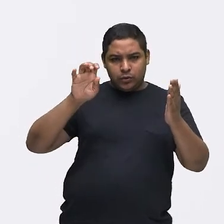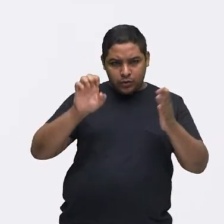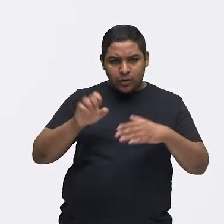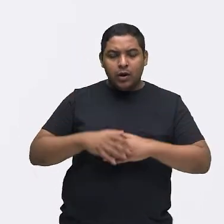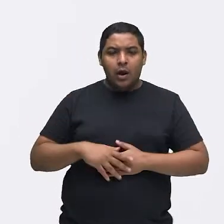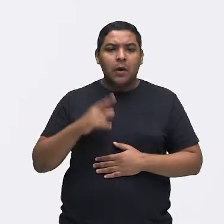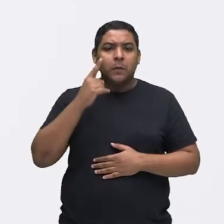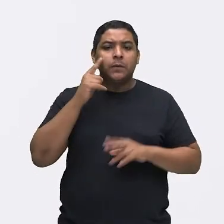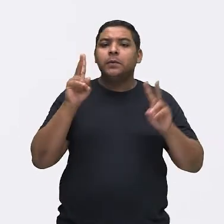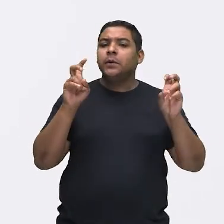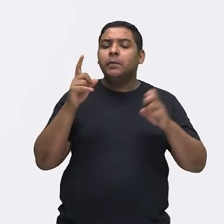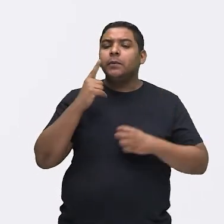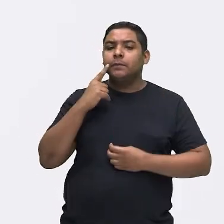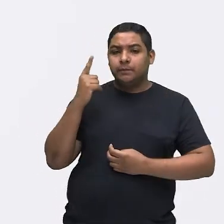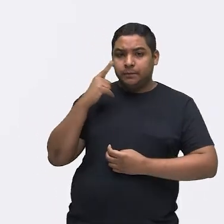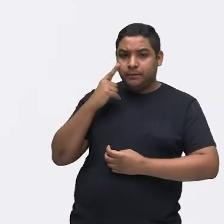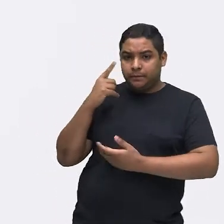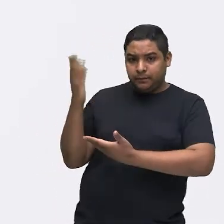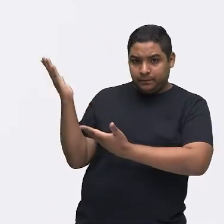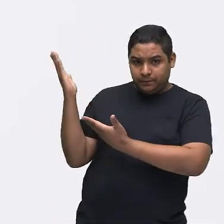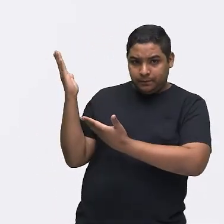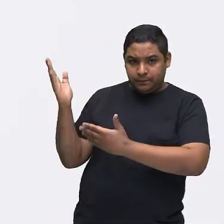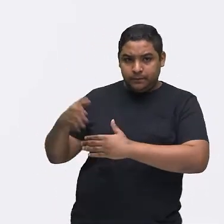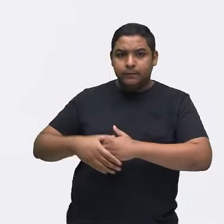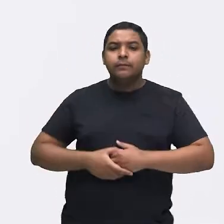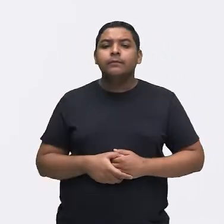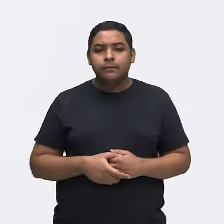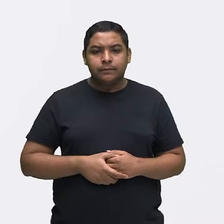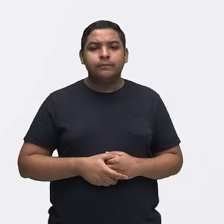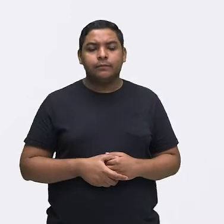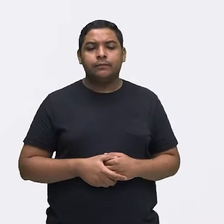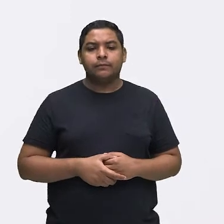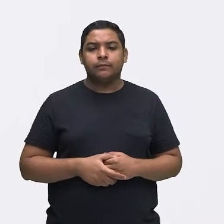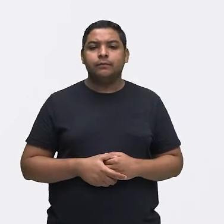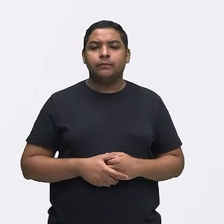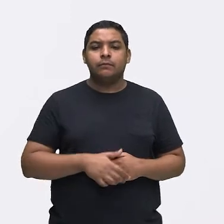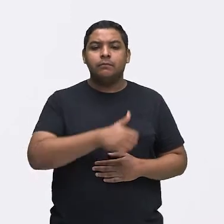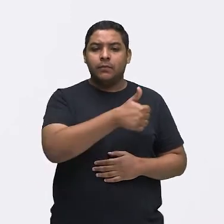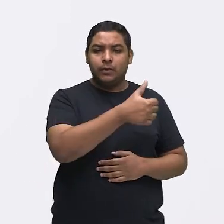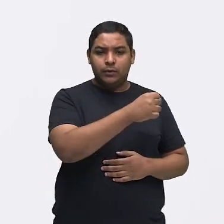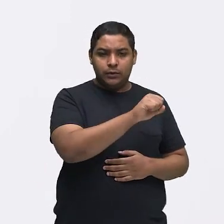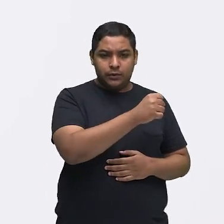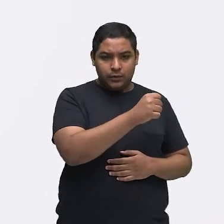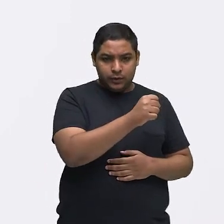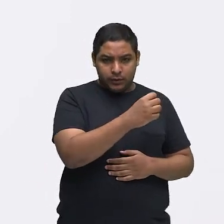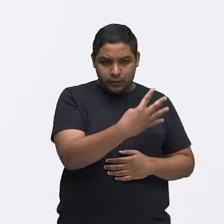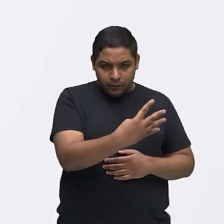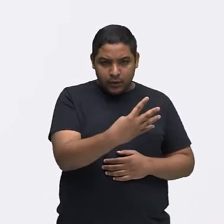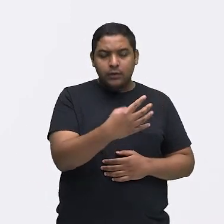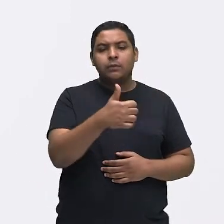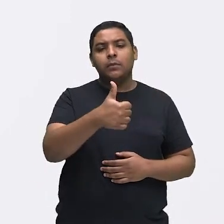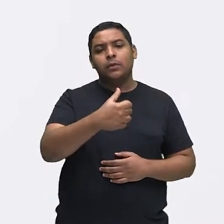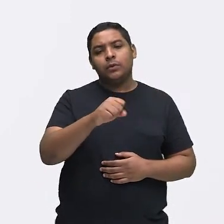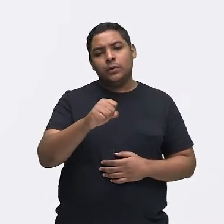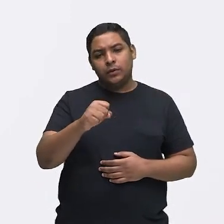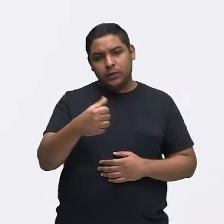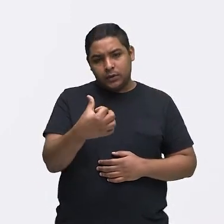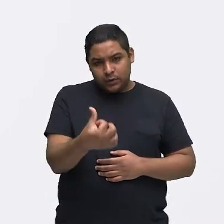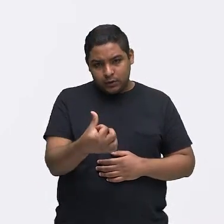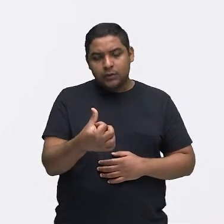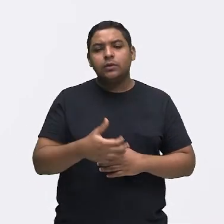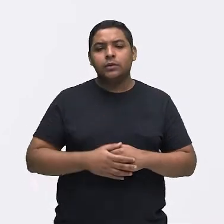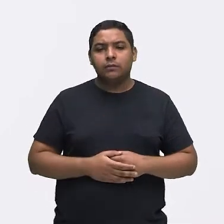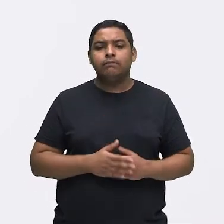Ilha da Grande Jate, pintada entre 1884 e 1886. A imagem